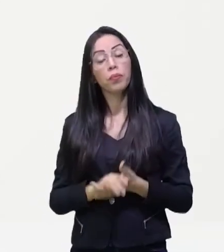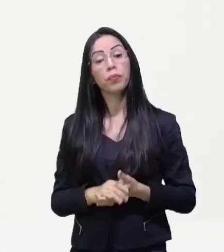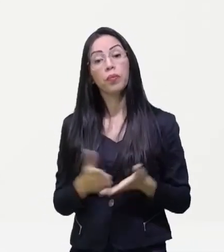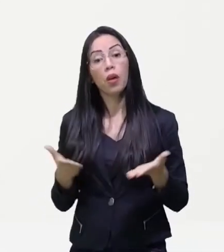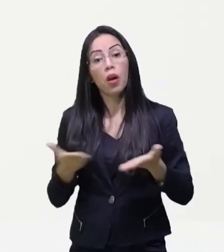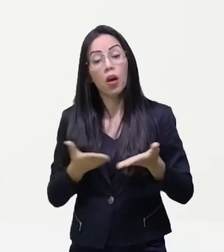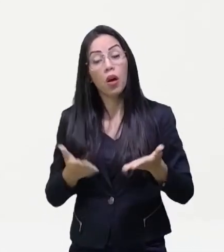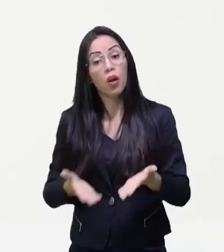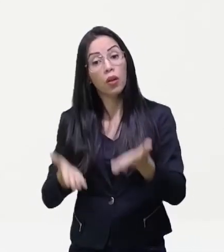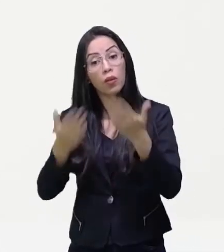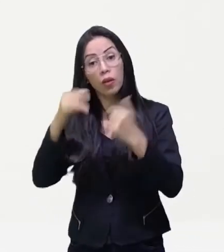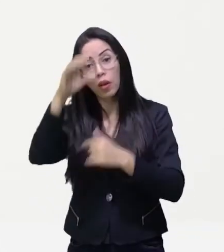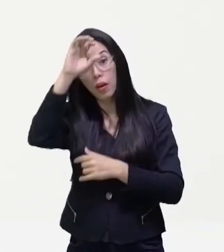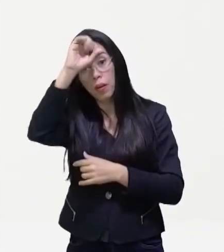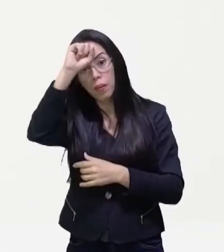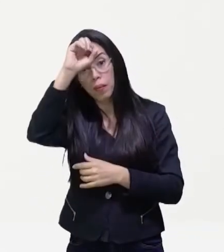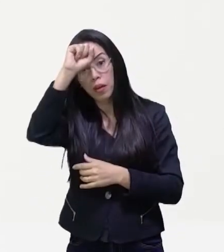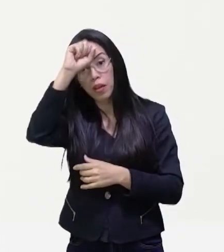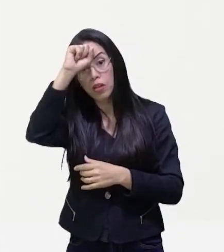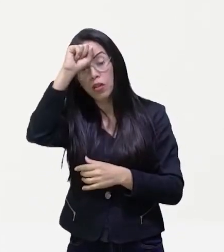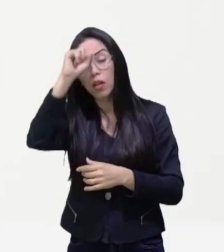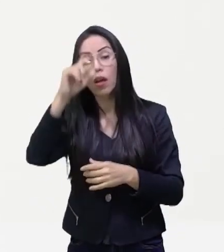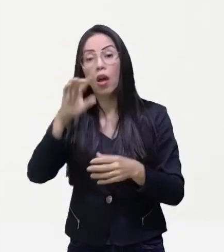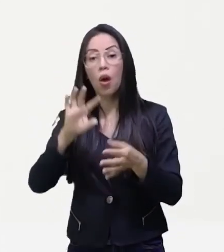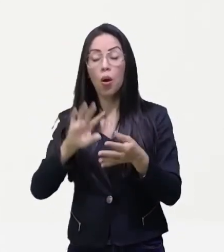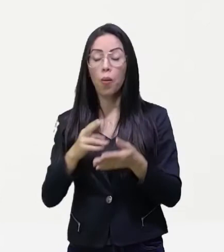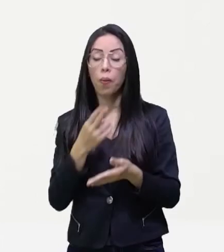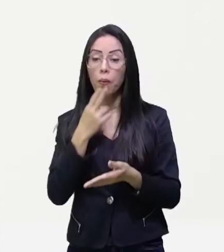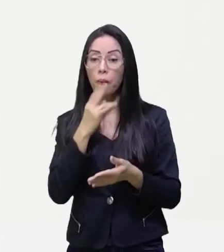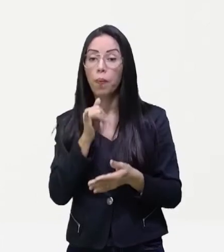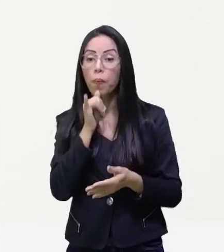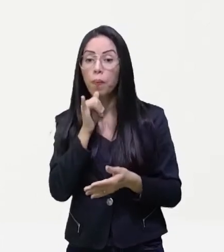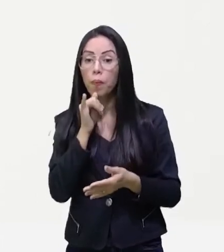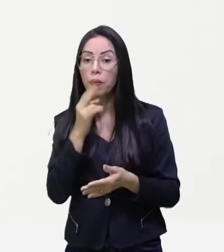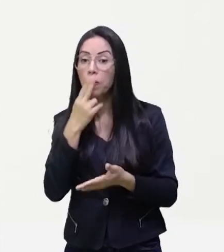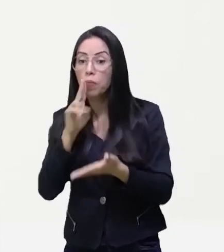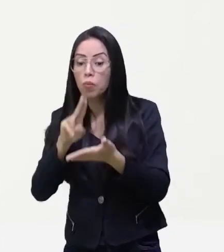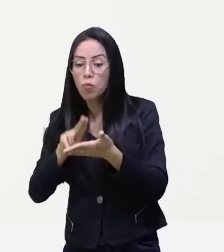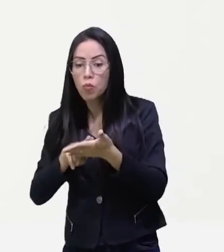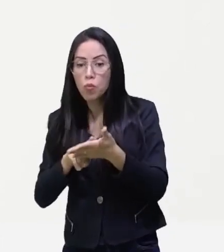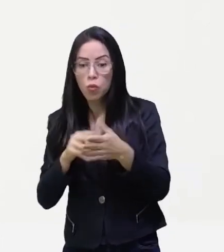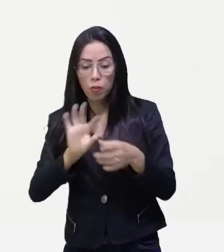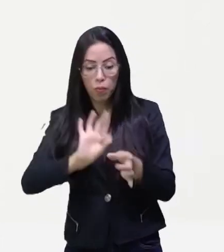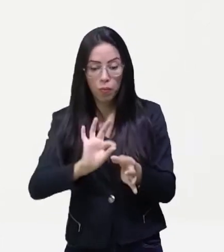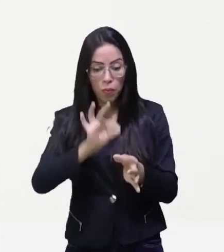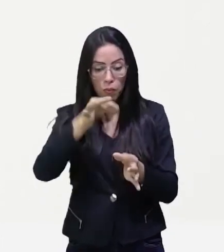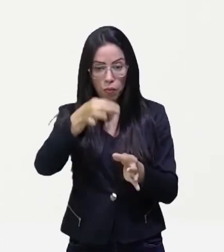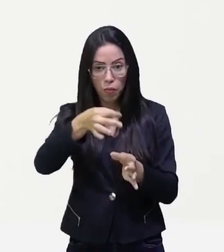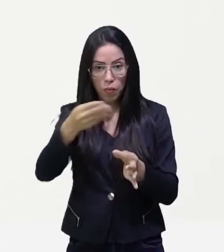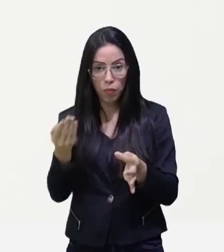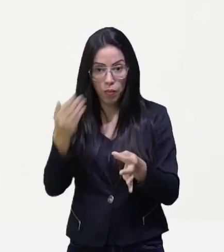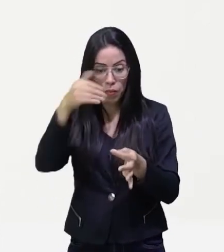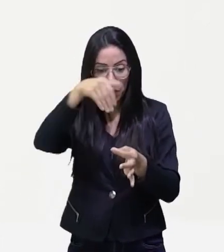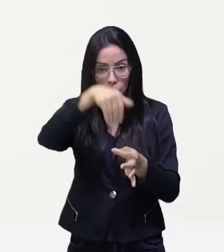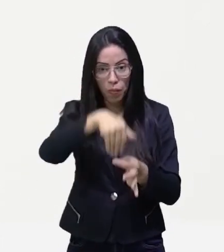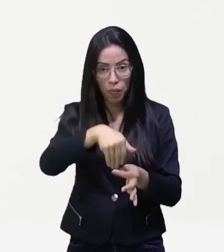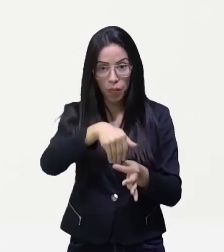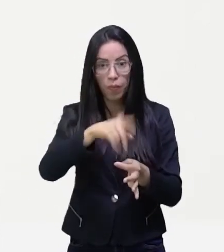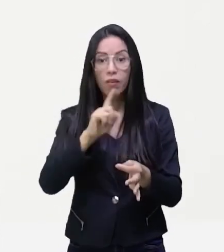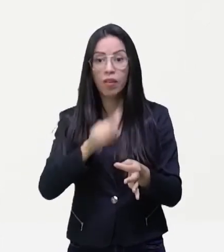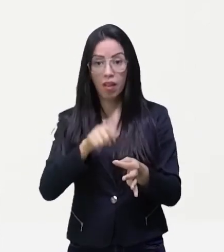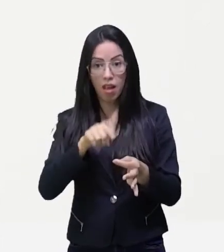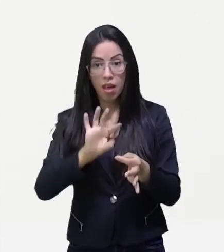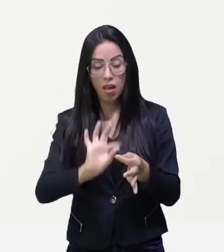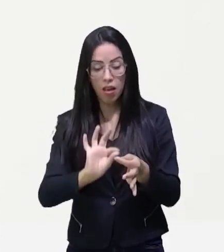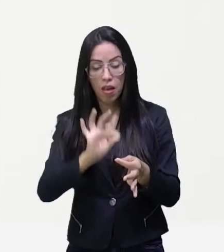Agora vamos aprender a preencher o envelope. O envelope deve ser preenchido de forma que possa